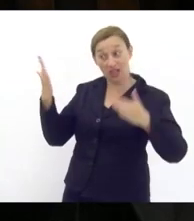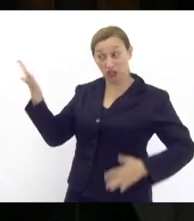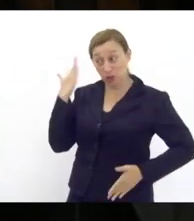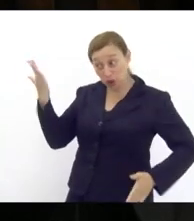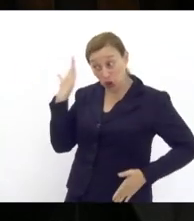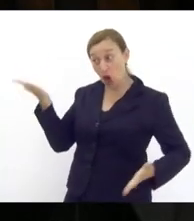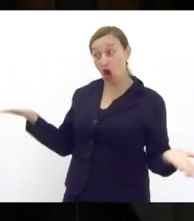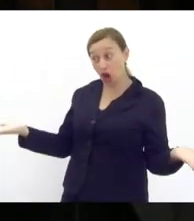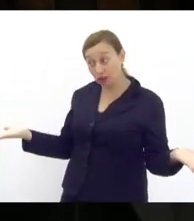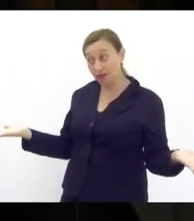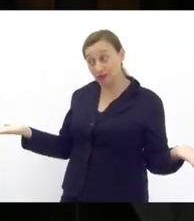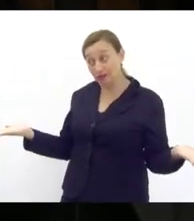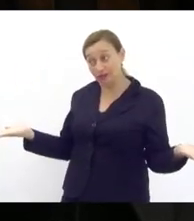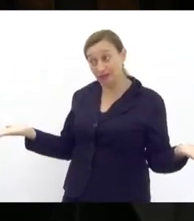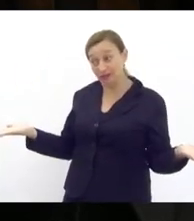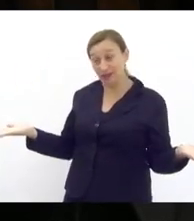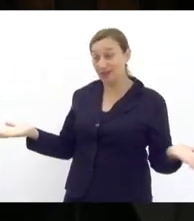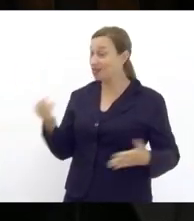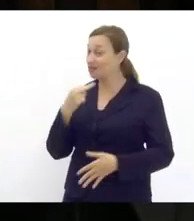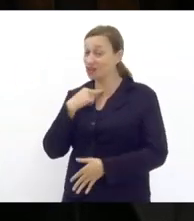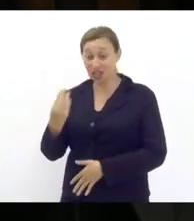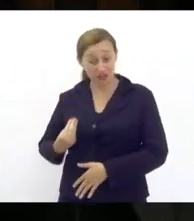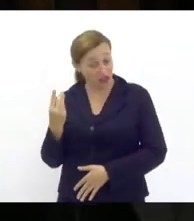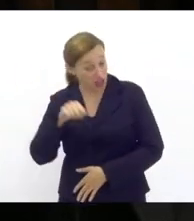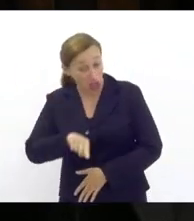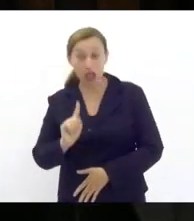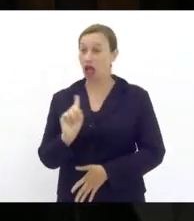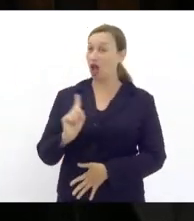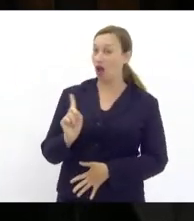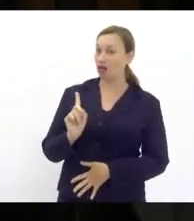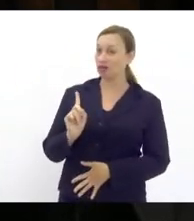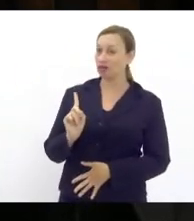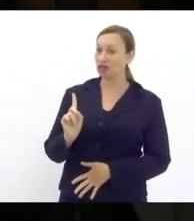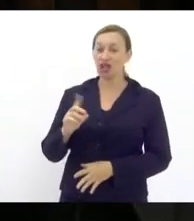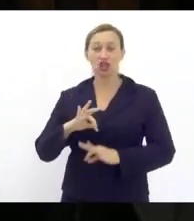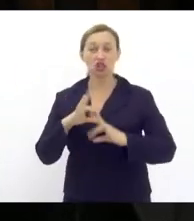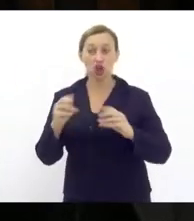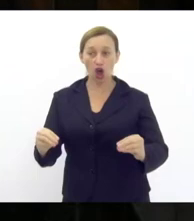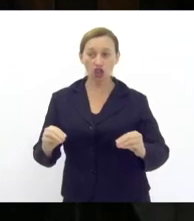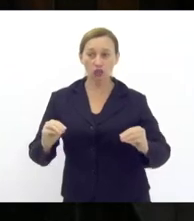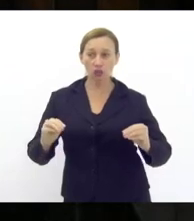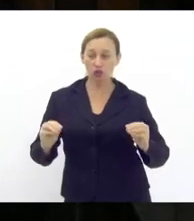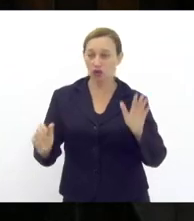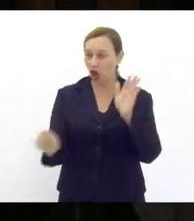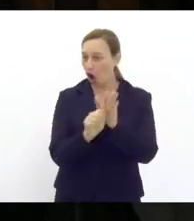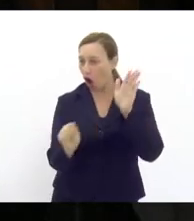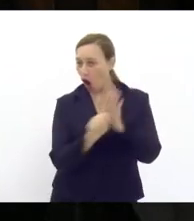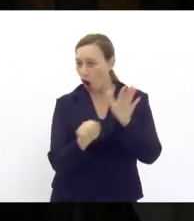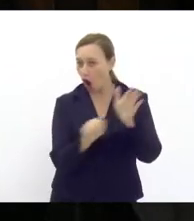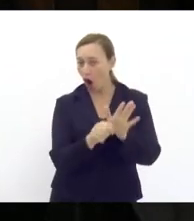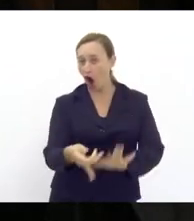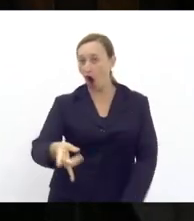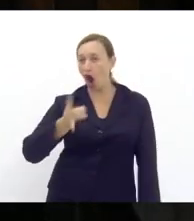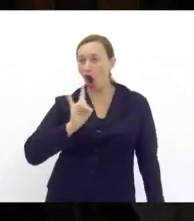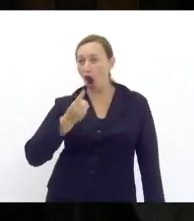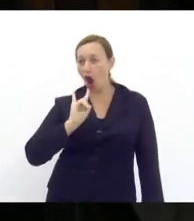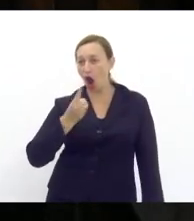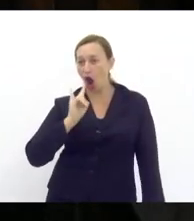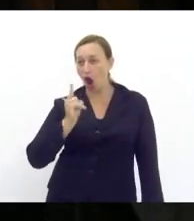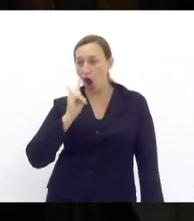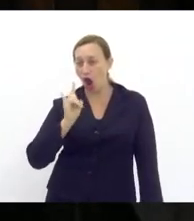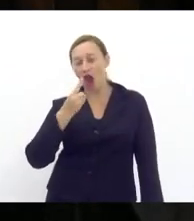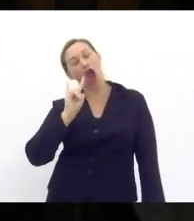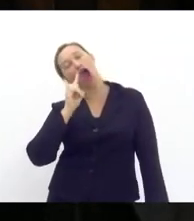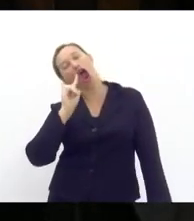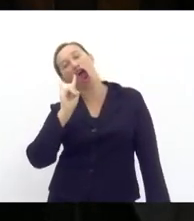faltou o trabalho ontem. Não estava aqui. A bancada da droga estava todo tomando cachaça lá em Brasília.